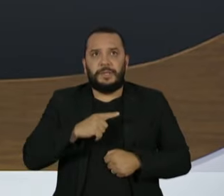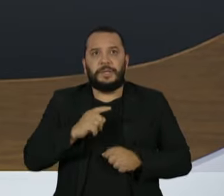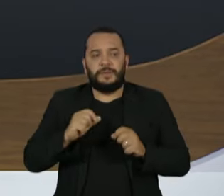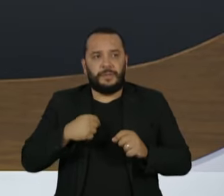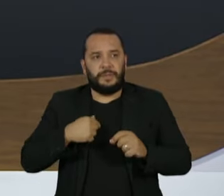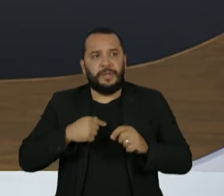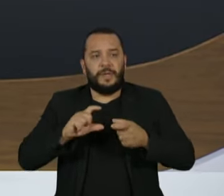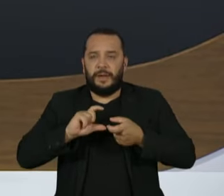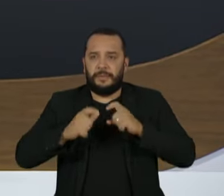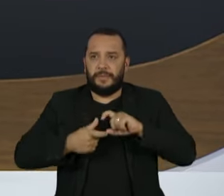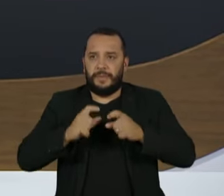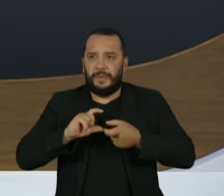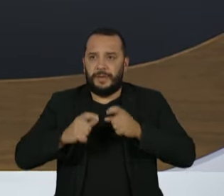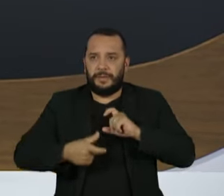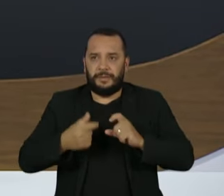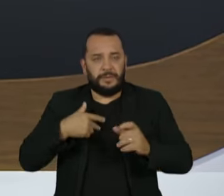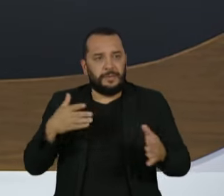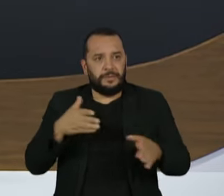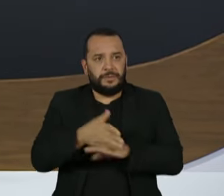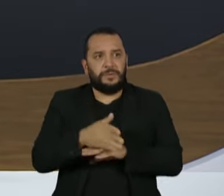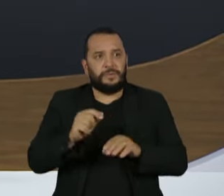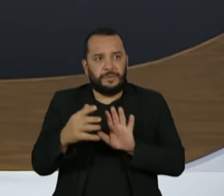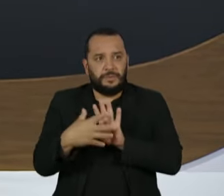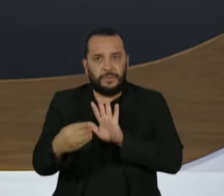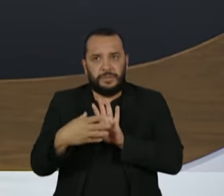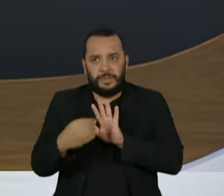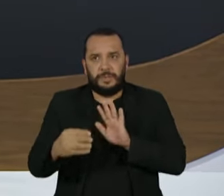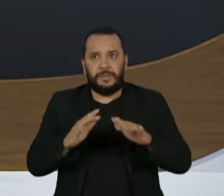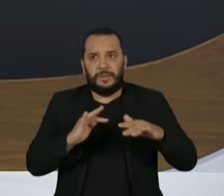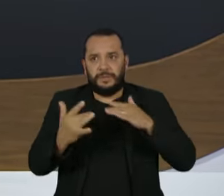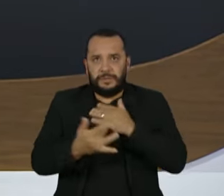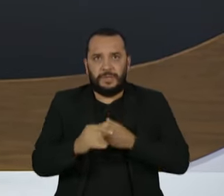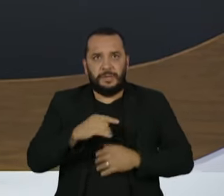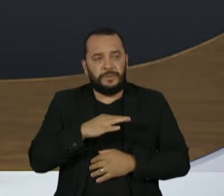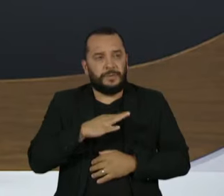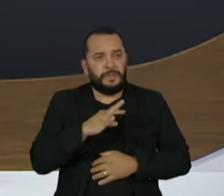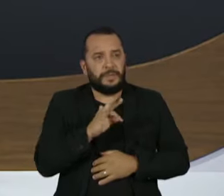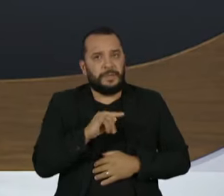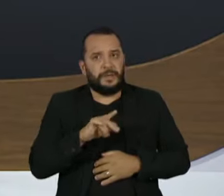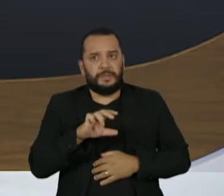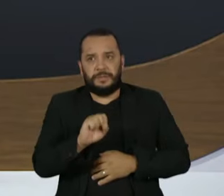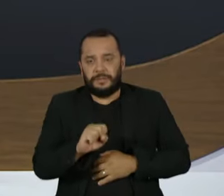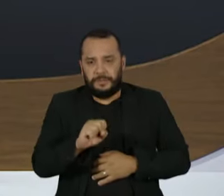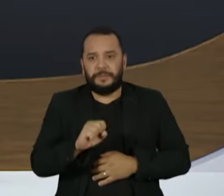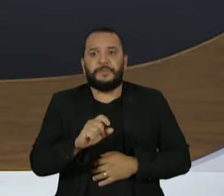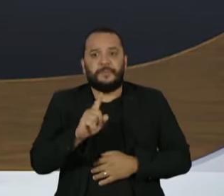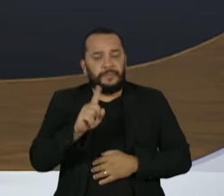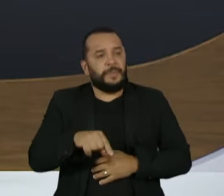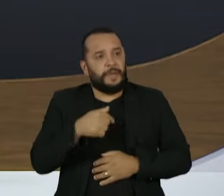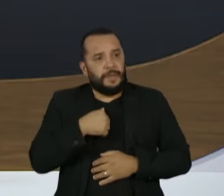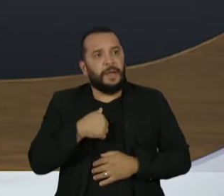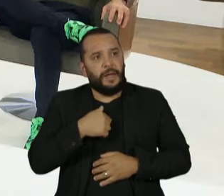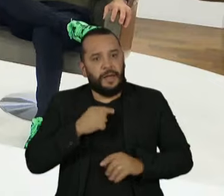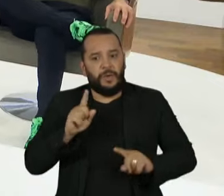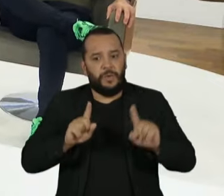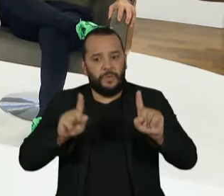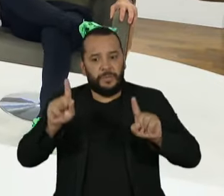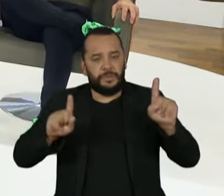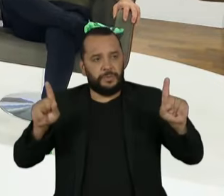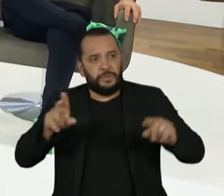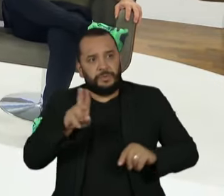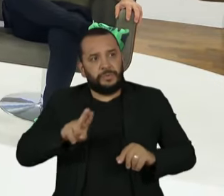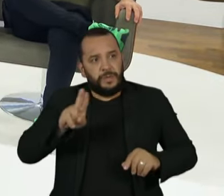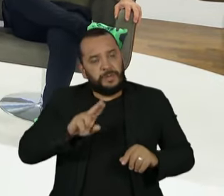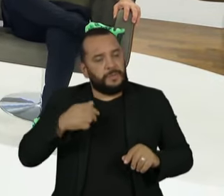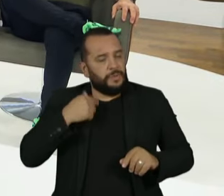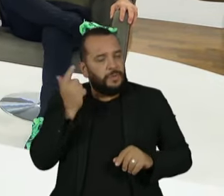nesse modelo de rede social com trades que é um grande competidor em termos de usuário mas que ainda não consegue fomentar